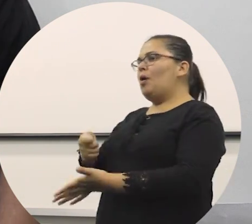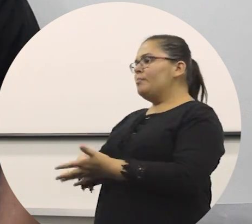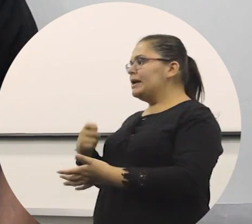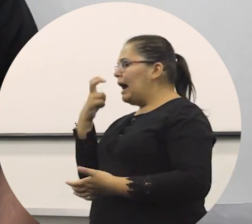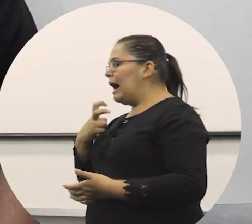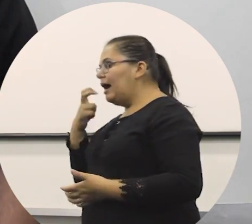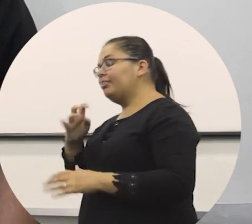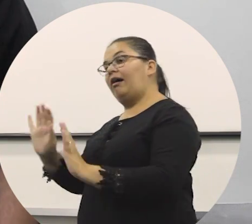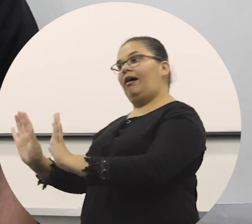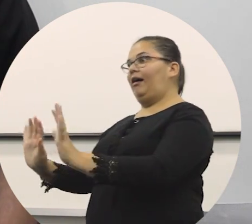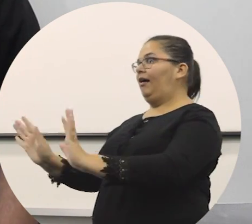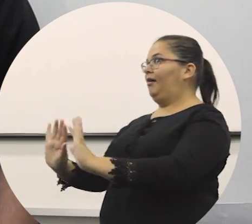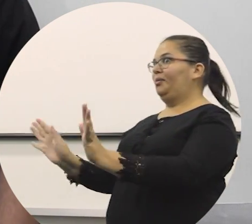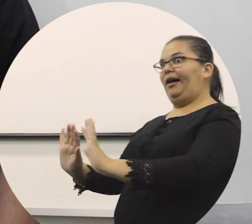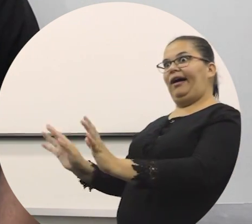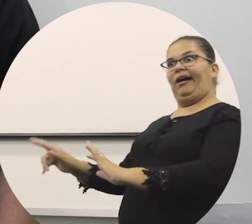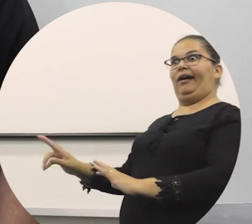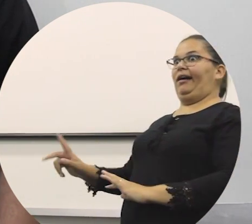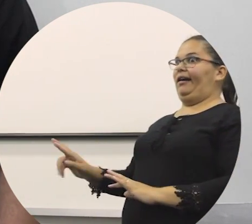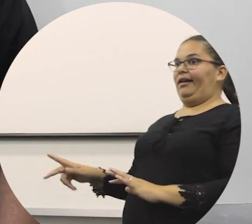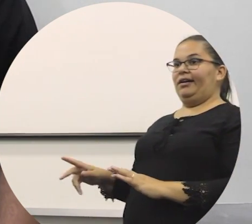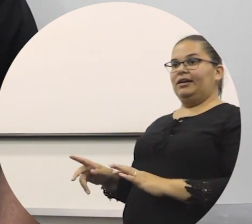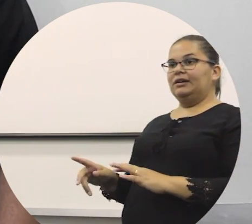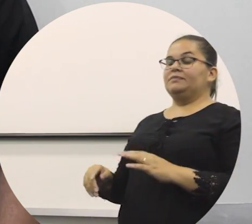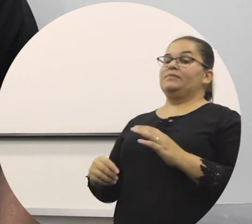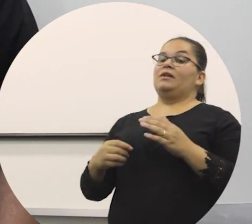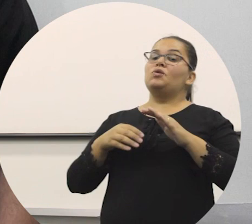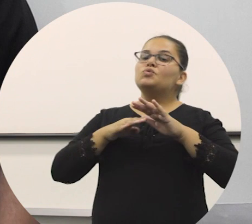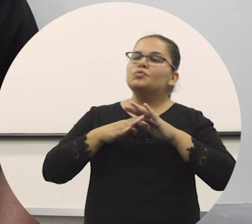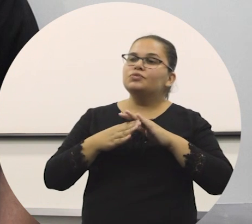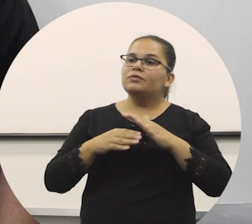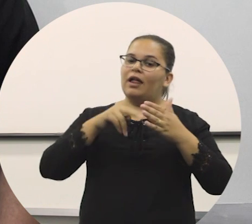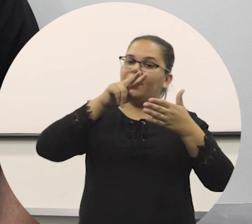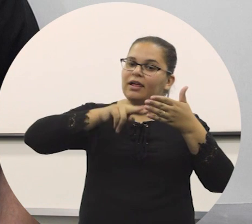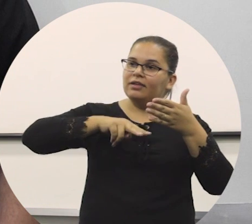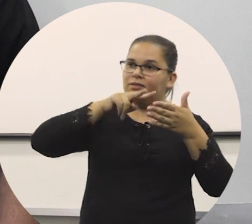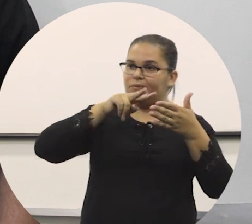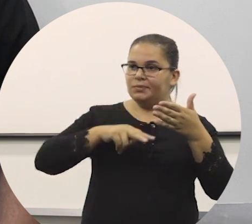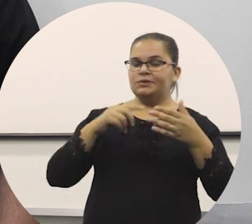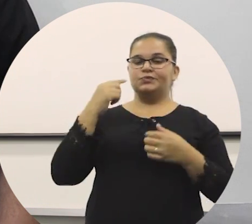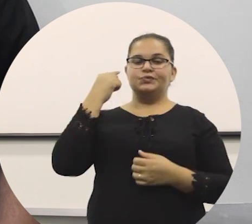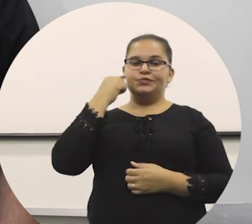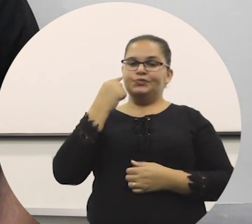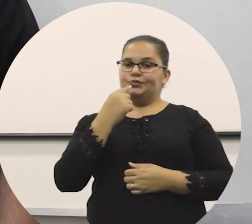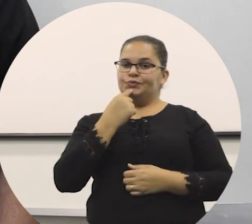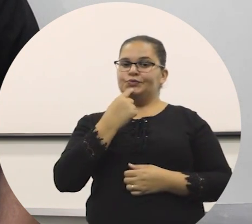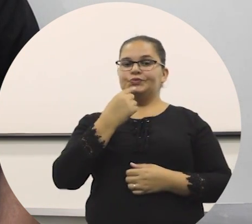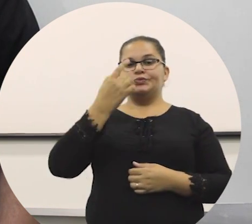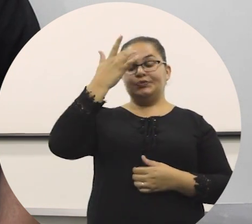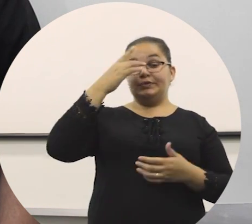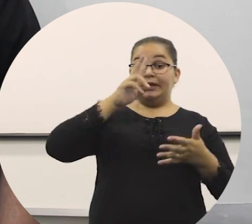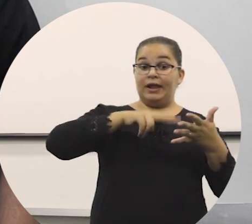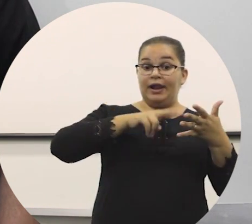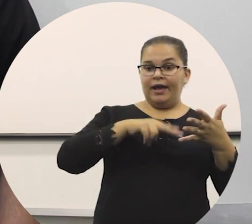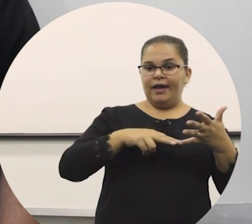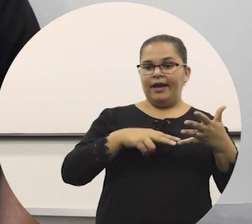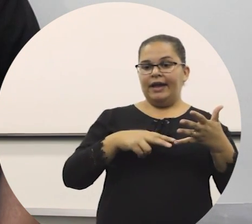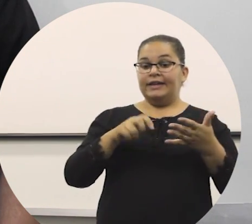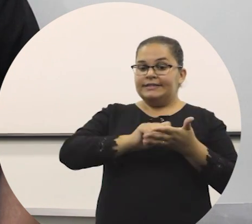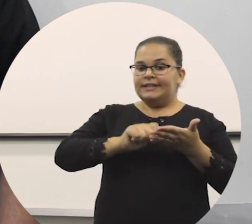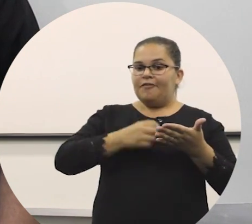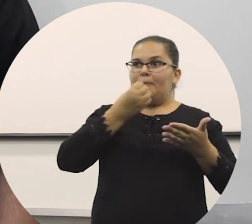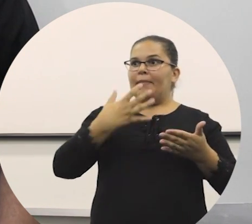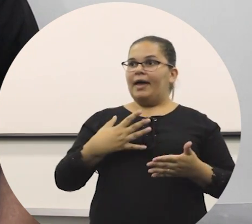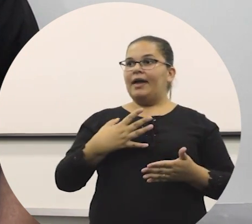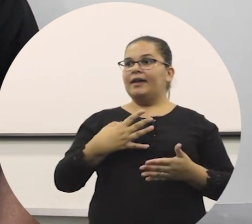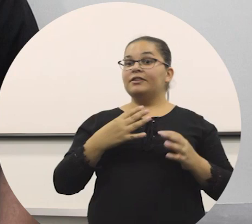eu concordo plenamente com você. E esses hábitos de leitura, por exemplo, os surdos que não são oralizados, que escrevem bem, que eu